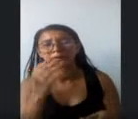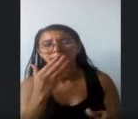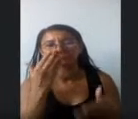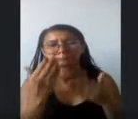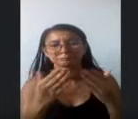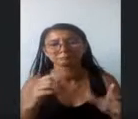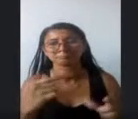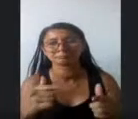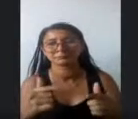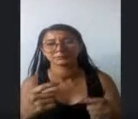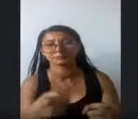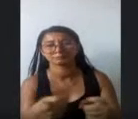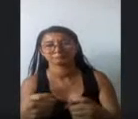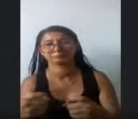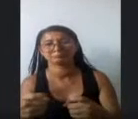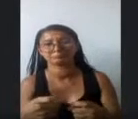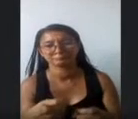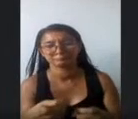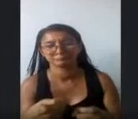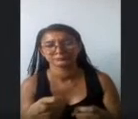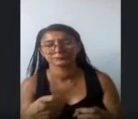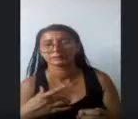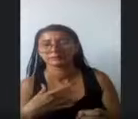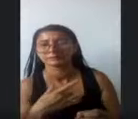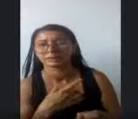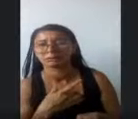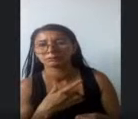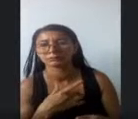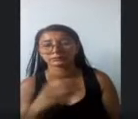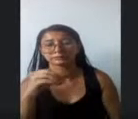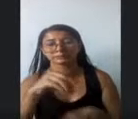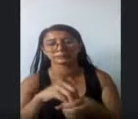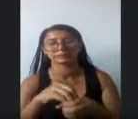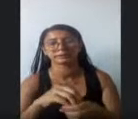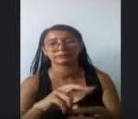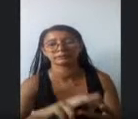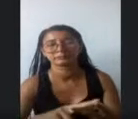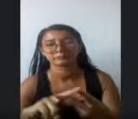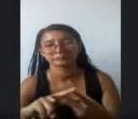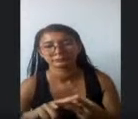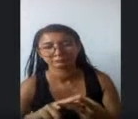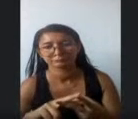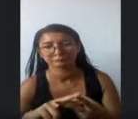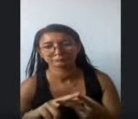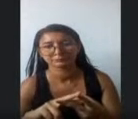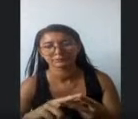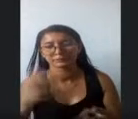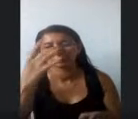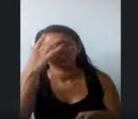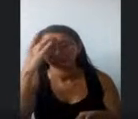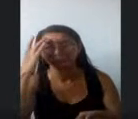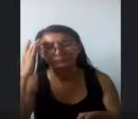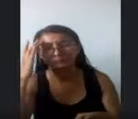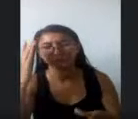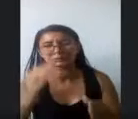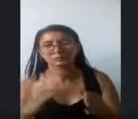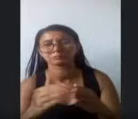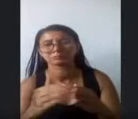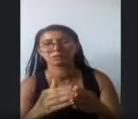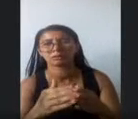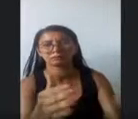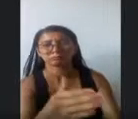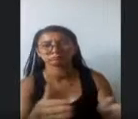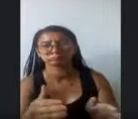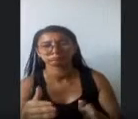ou a questão da saúde penitenciária. Você trouxe aí esses elementos dos ribeirinhos, né, que é uma população que muitas vezes a gente, com